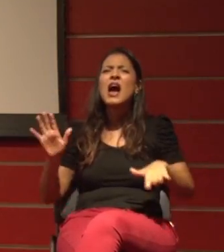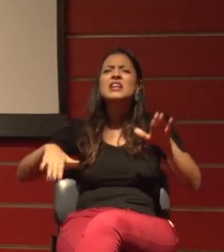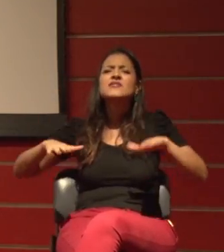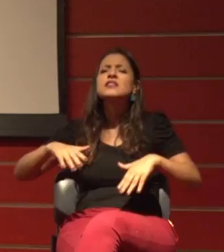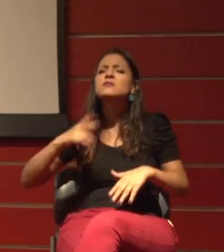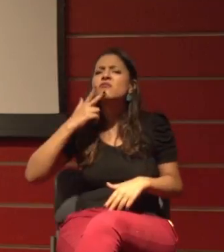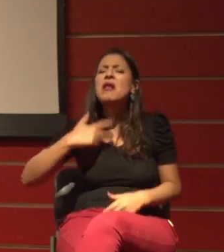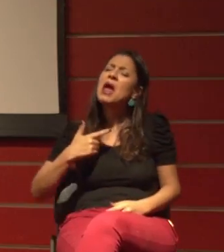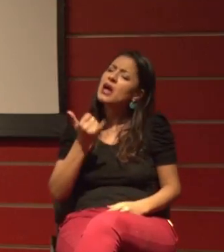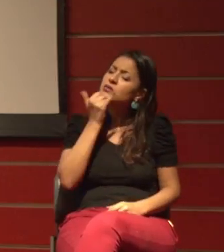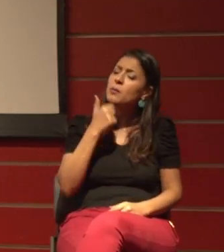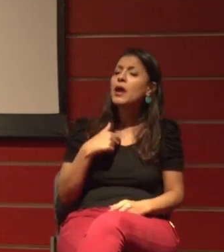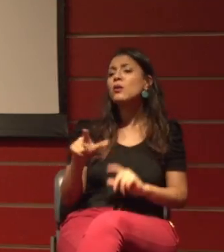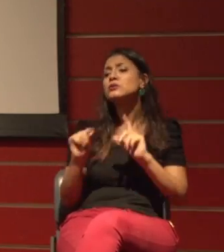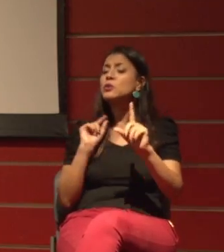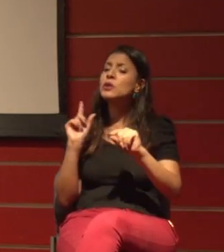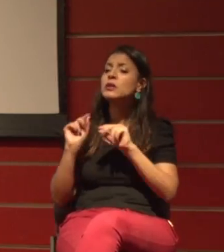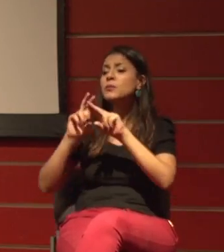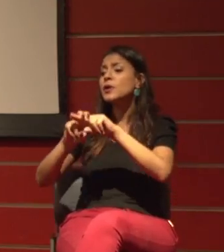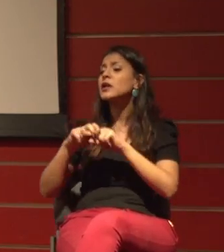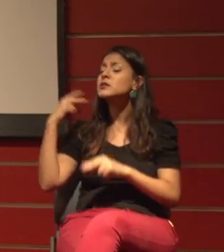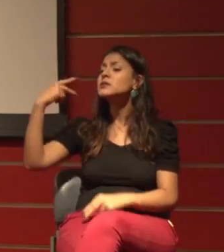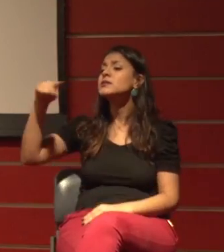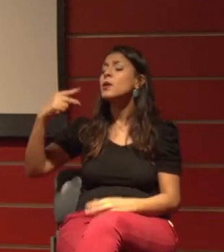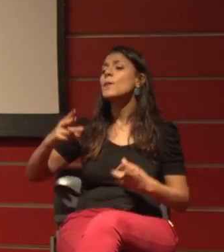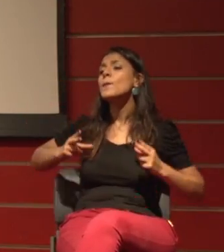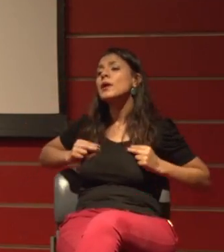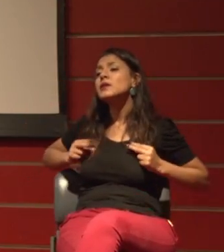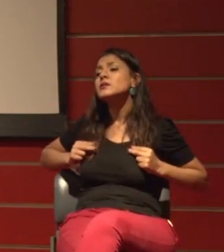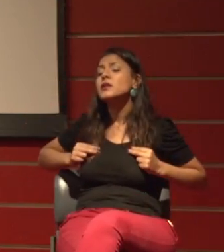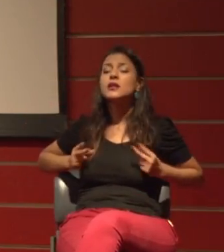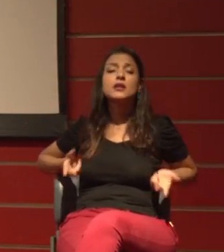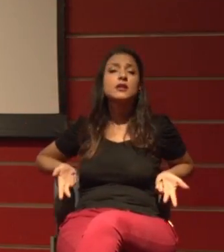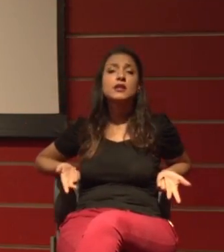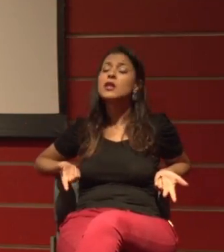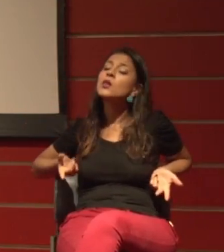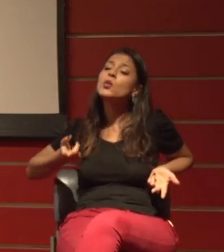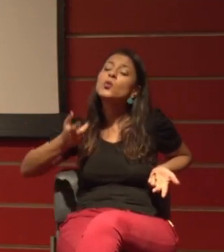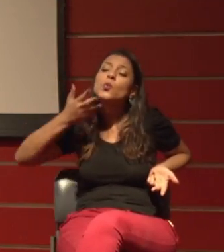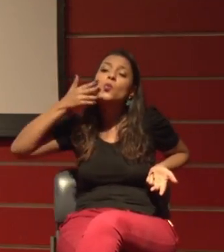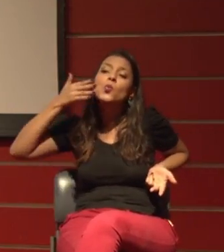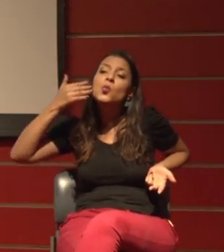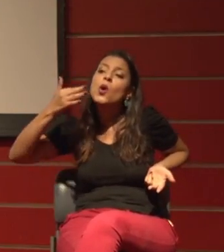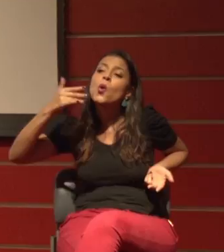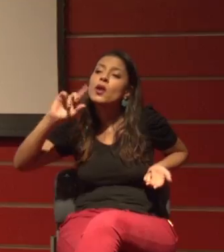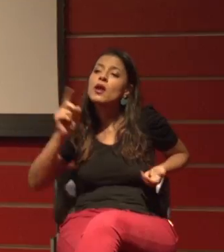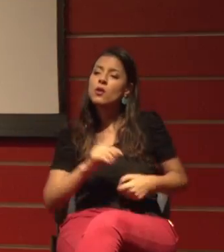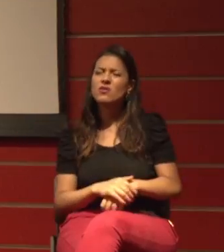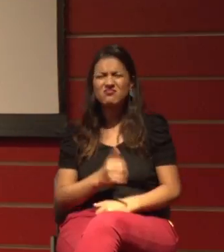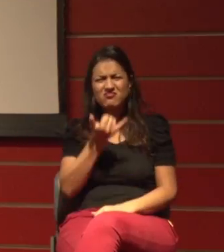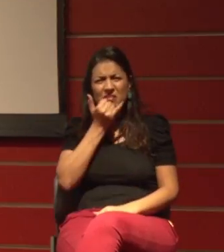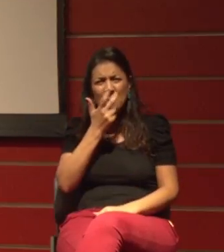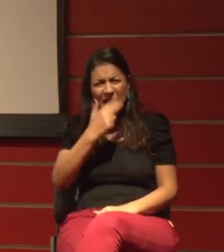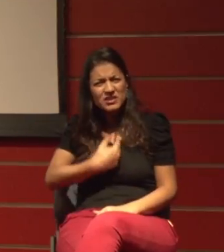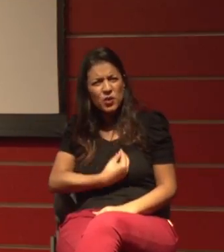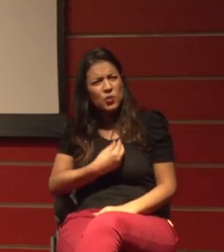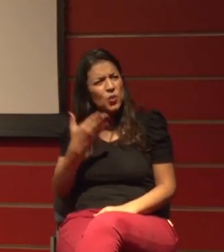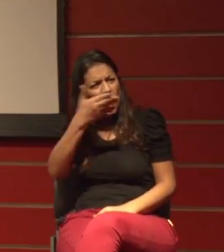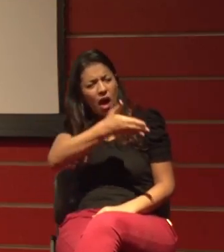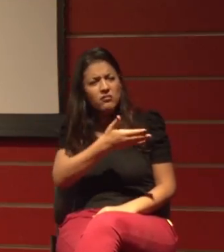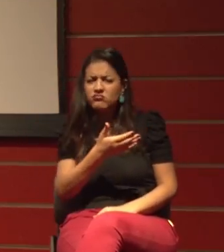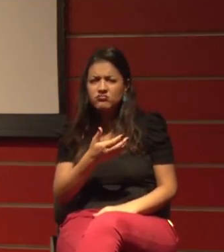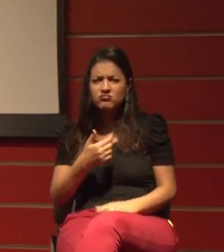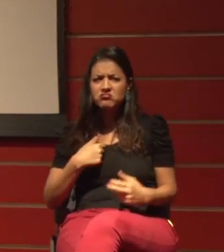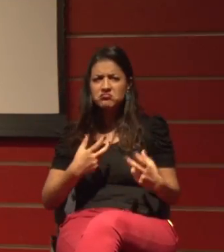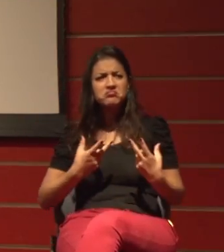que estão nos falando né Ou seja que quem não tá lá não teve mérito suficiente né então eu acho que a gente tá